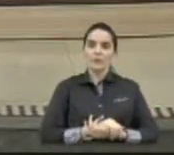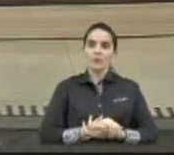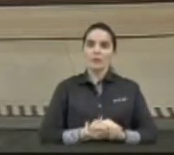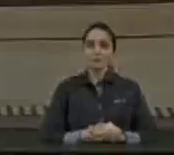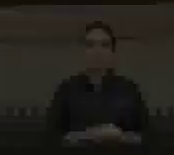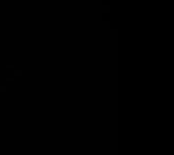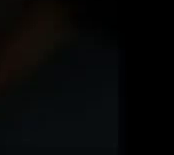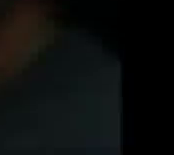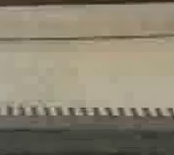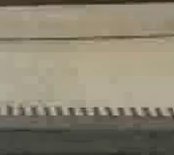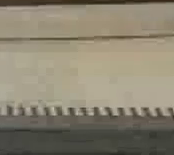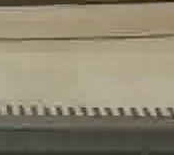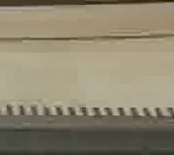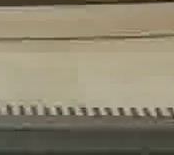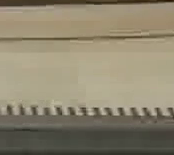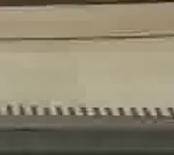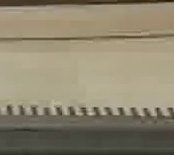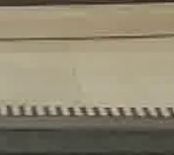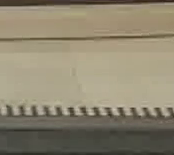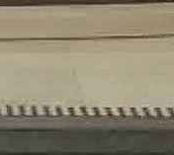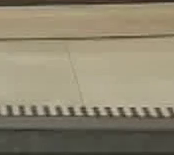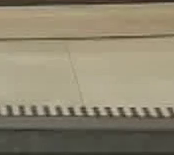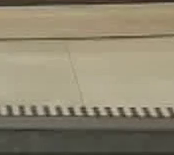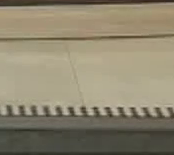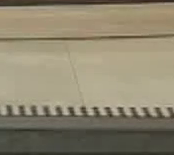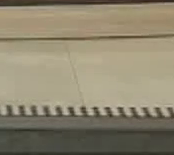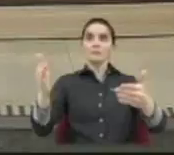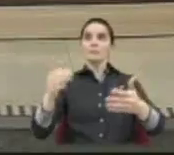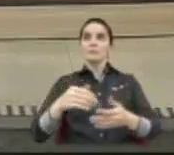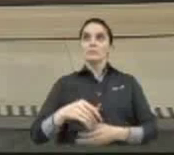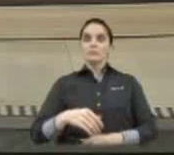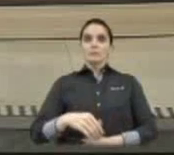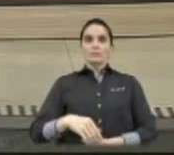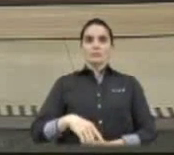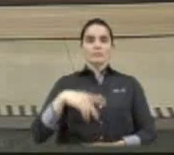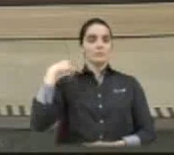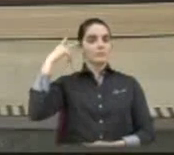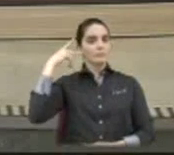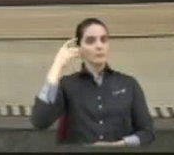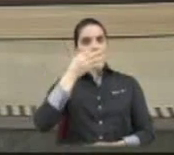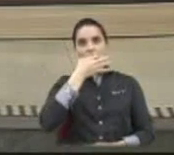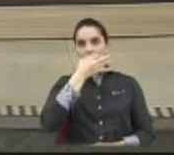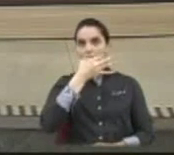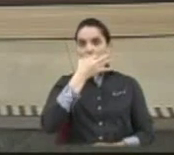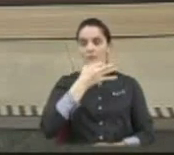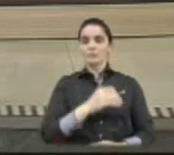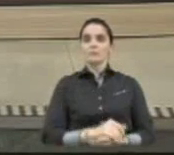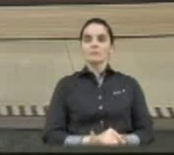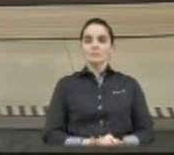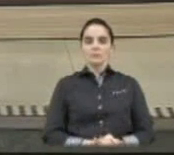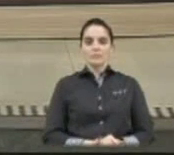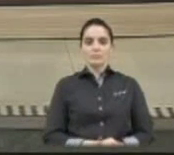minutinho. A sessão está reaberta. Algum vereador deseja discutir?